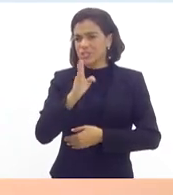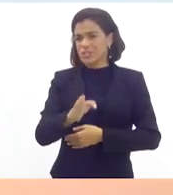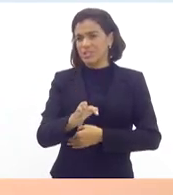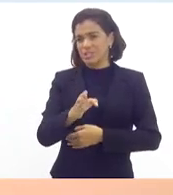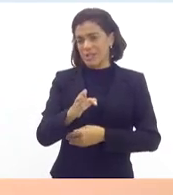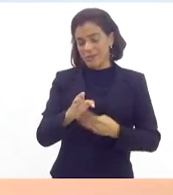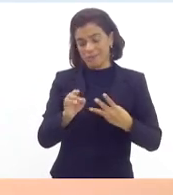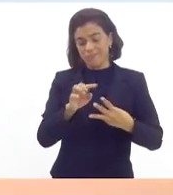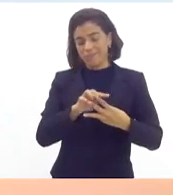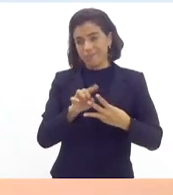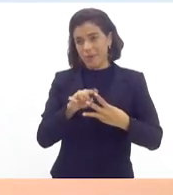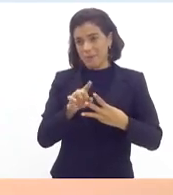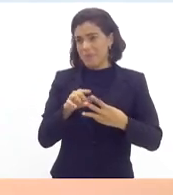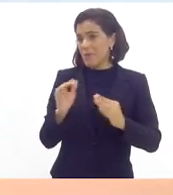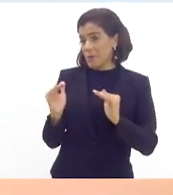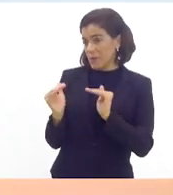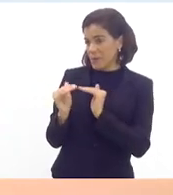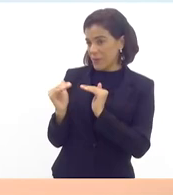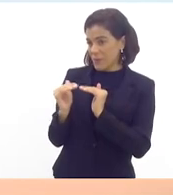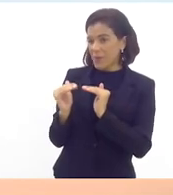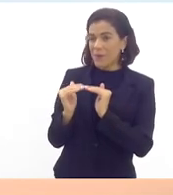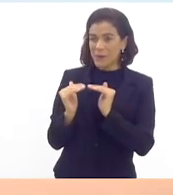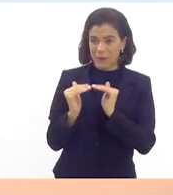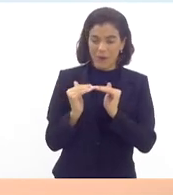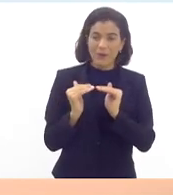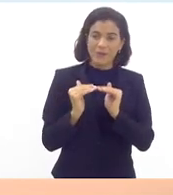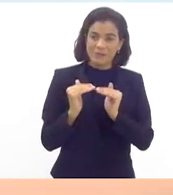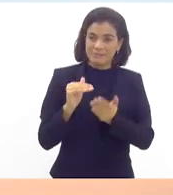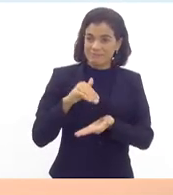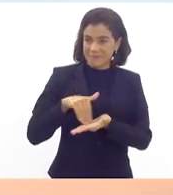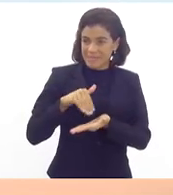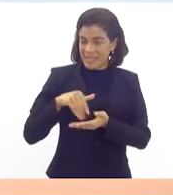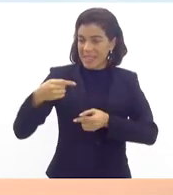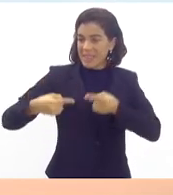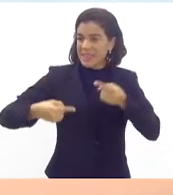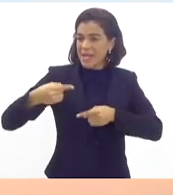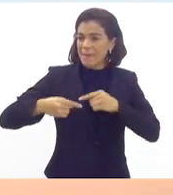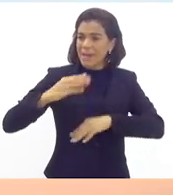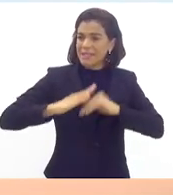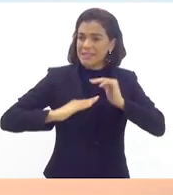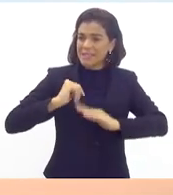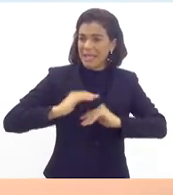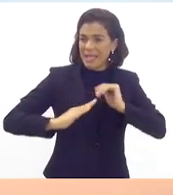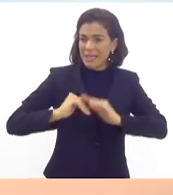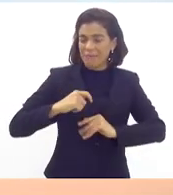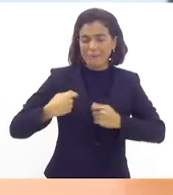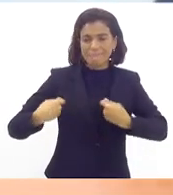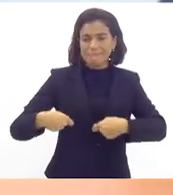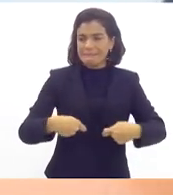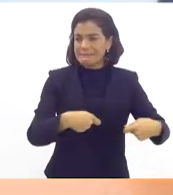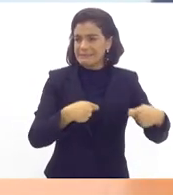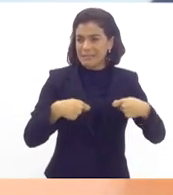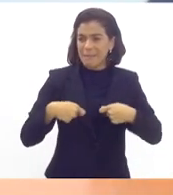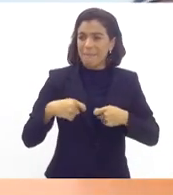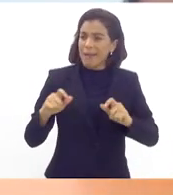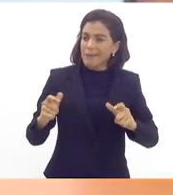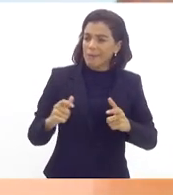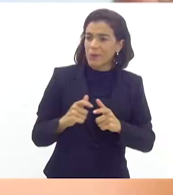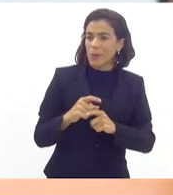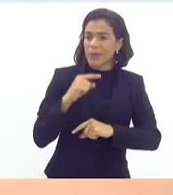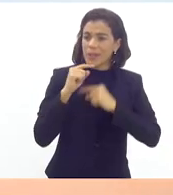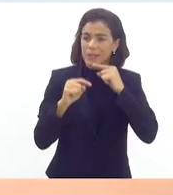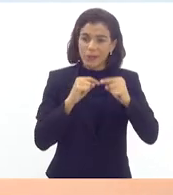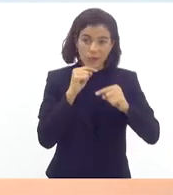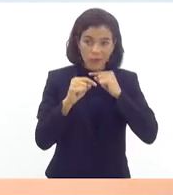pontos que são mais... Primeiro, concordo contigo, secretário, que o debate técnico é fundamental para dirimir conflitos. Acho até